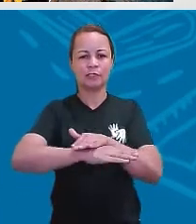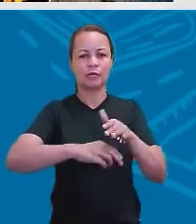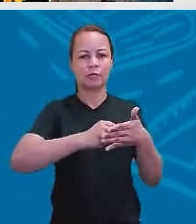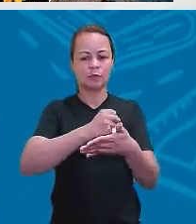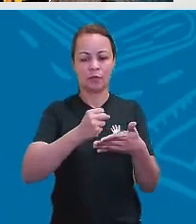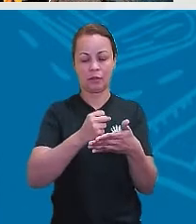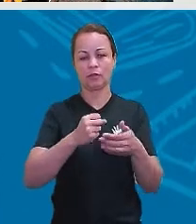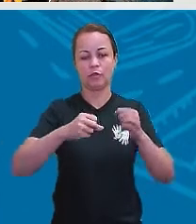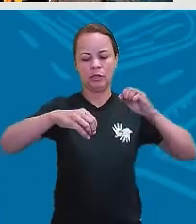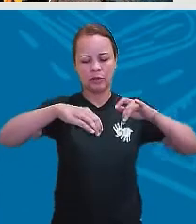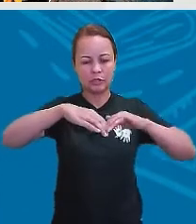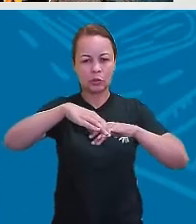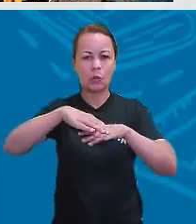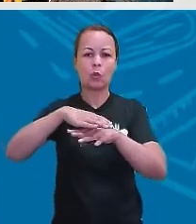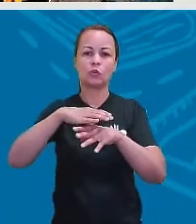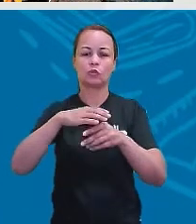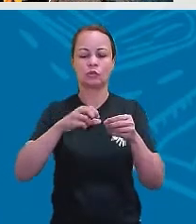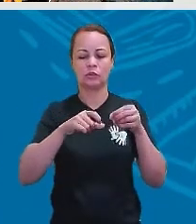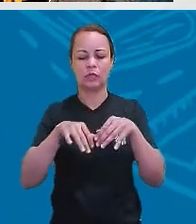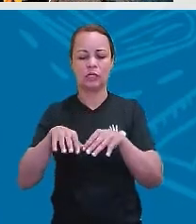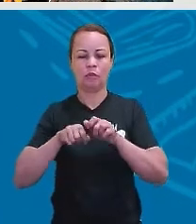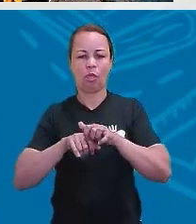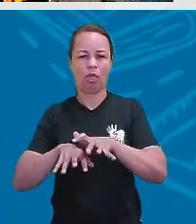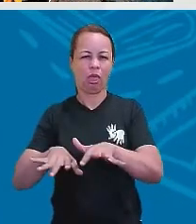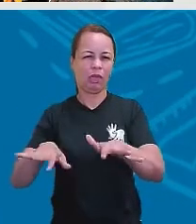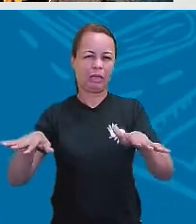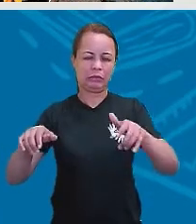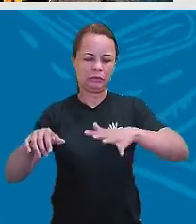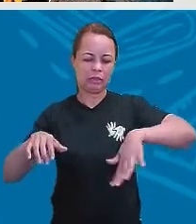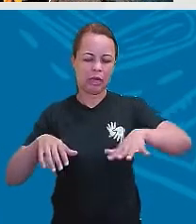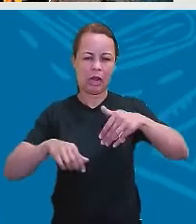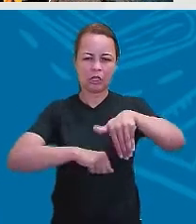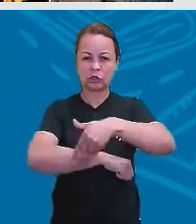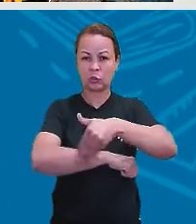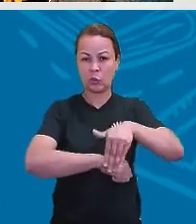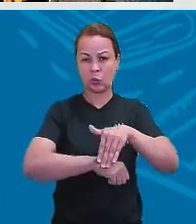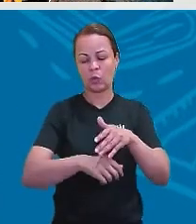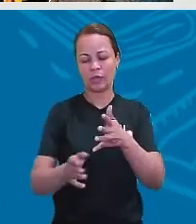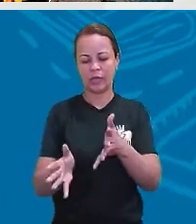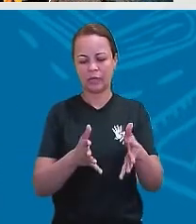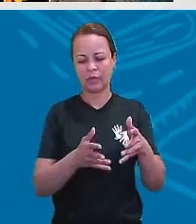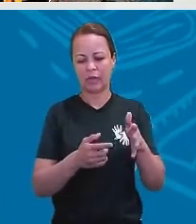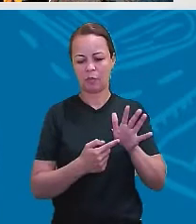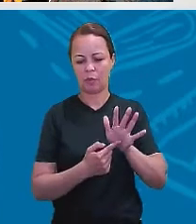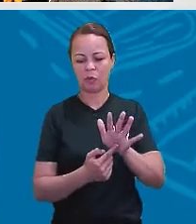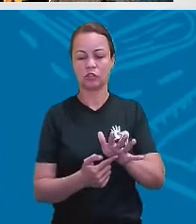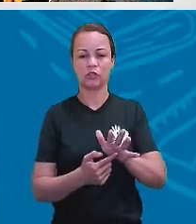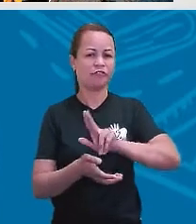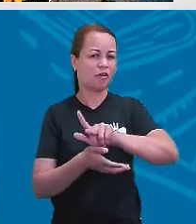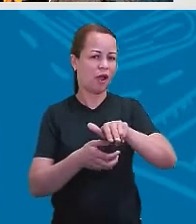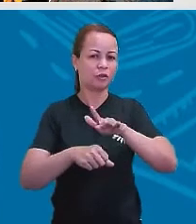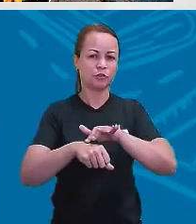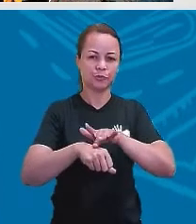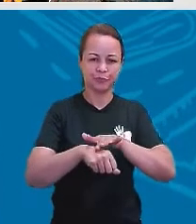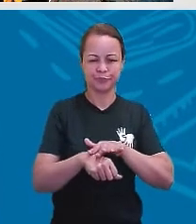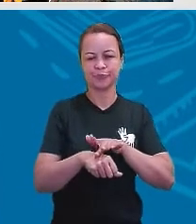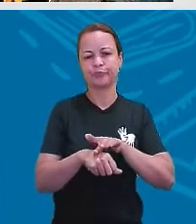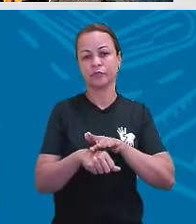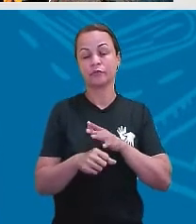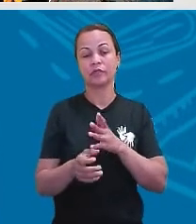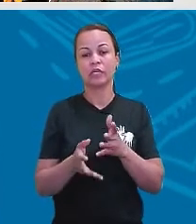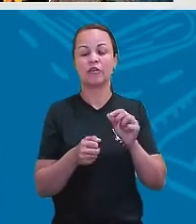acaba sendo lançado diretamente ali a céu aberto e ali acaba juntando, né, inúmeros tipos de doenças e fazendo com